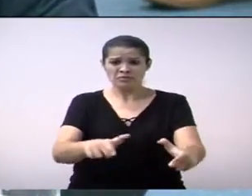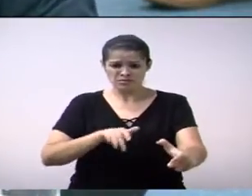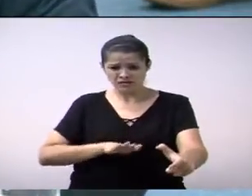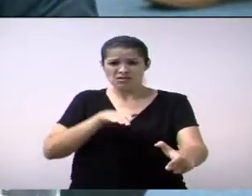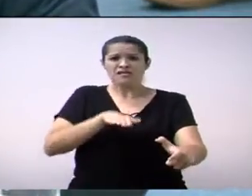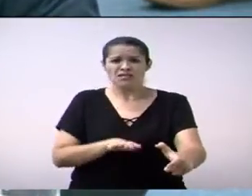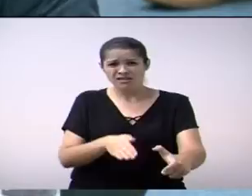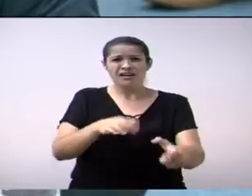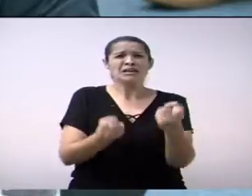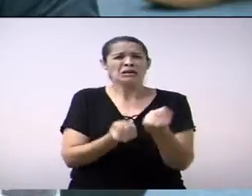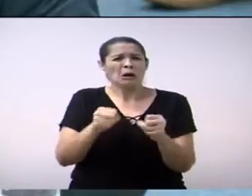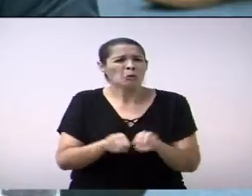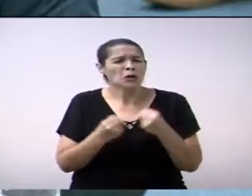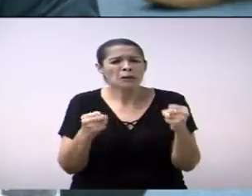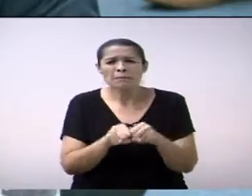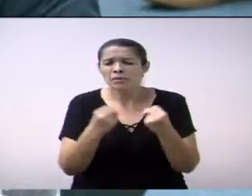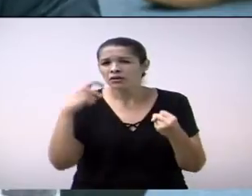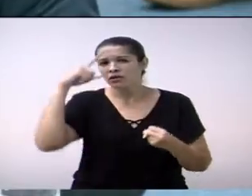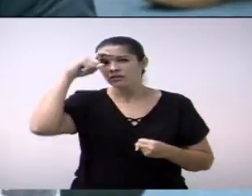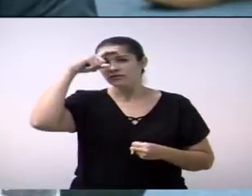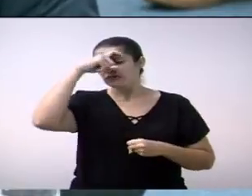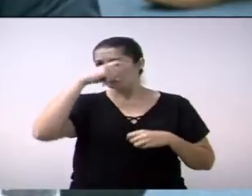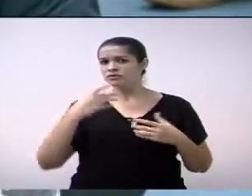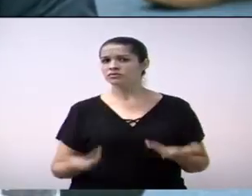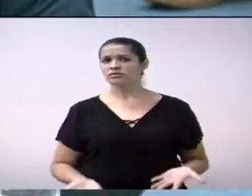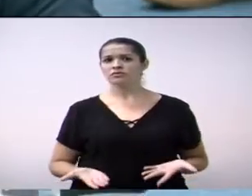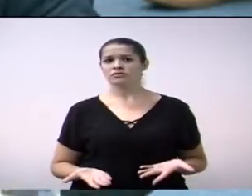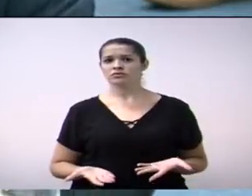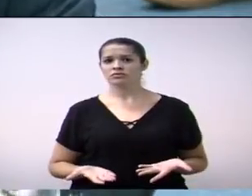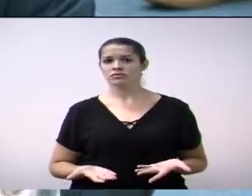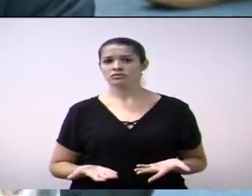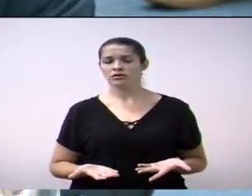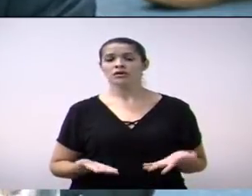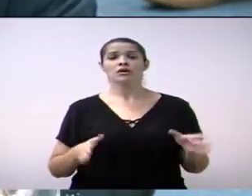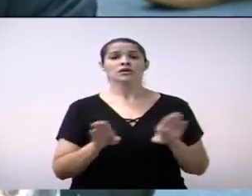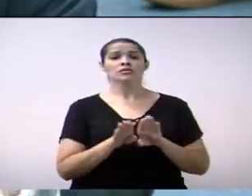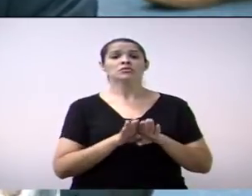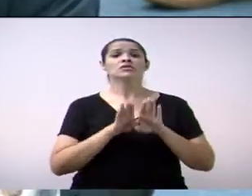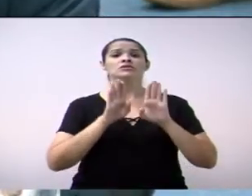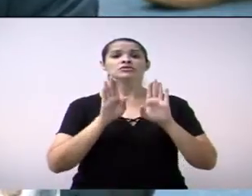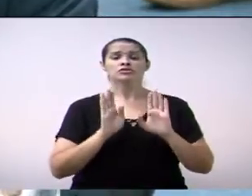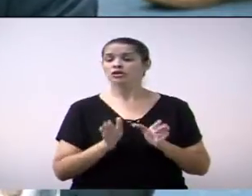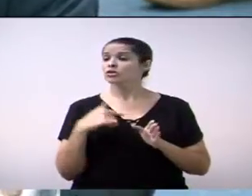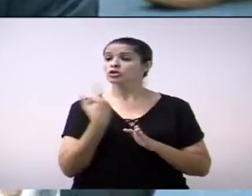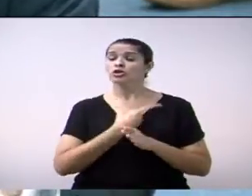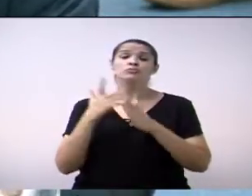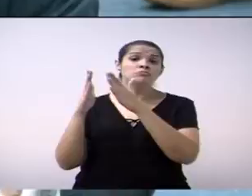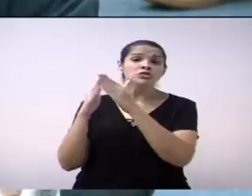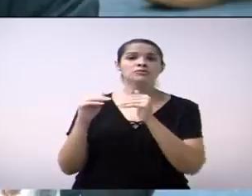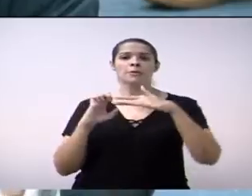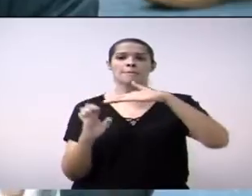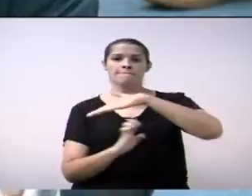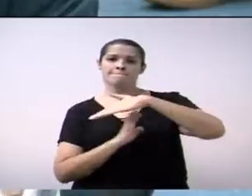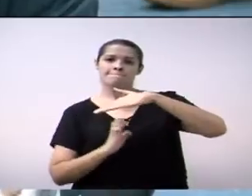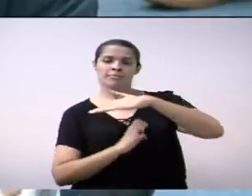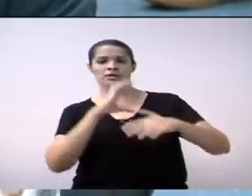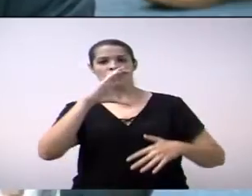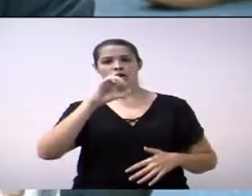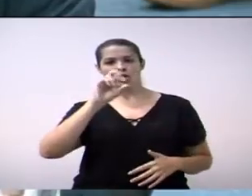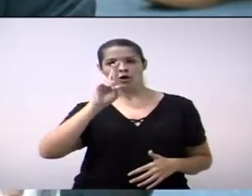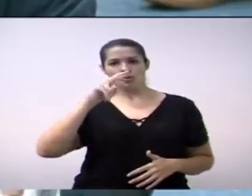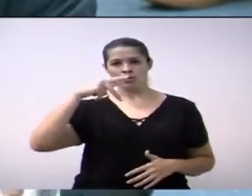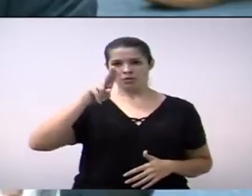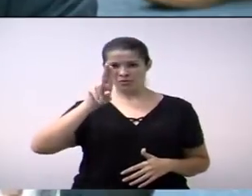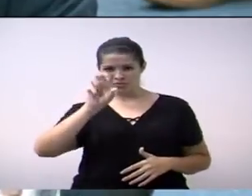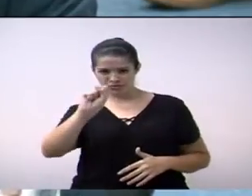caçambas para descartar os entulhos. A Corpus foi contratada emergencialmente e, no entanto, houve